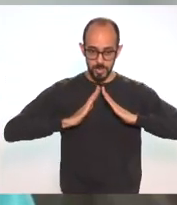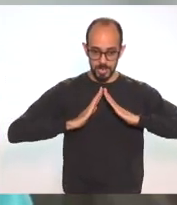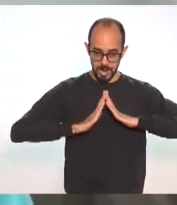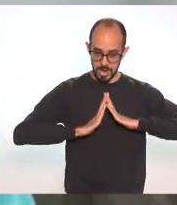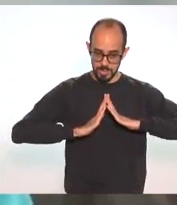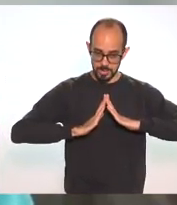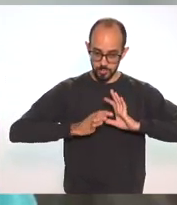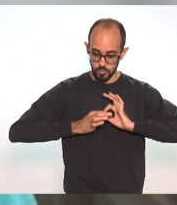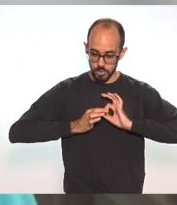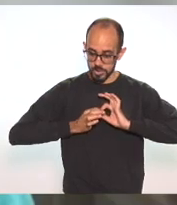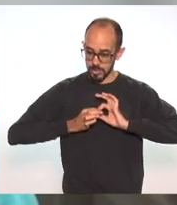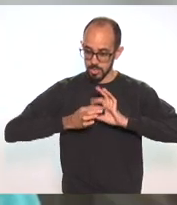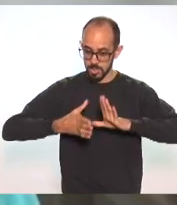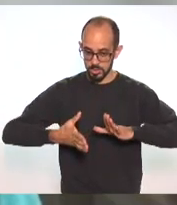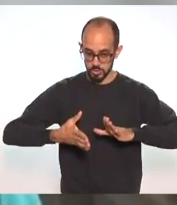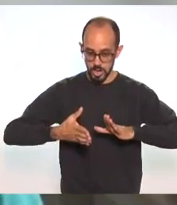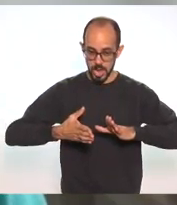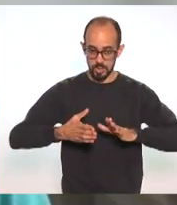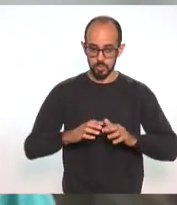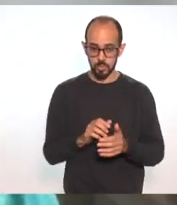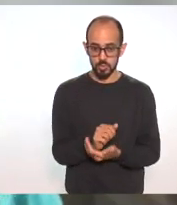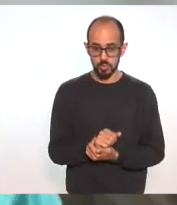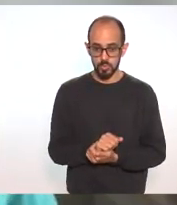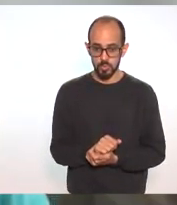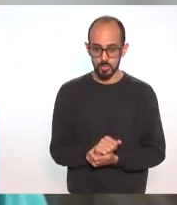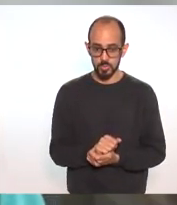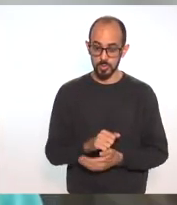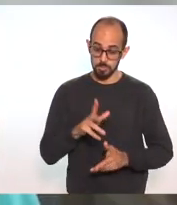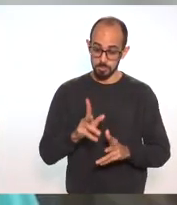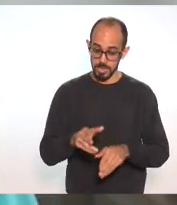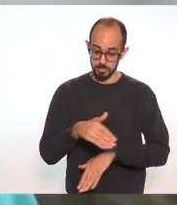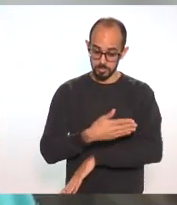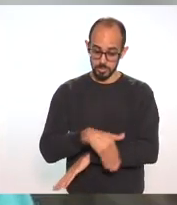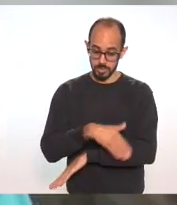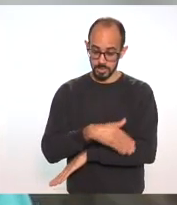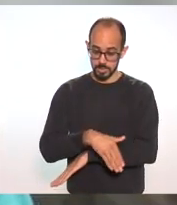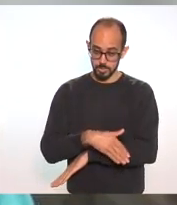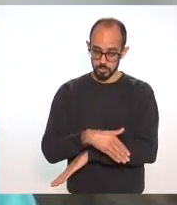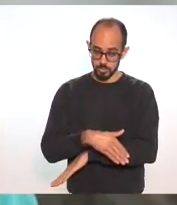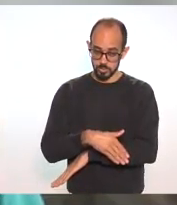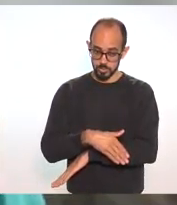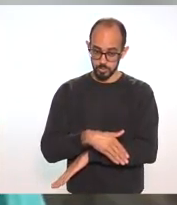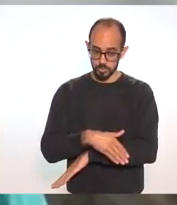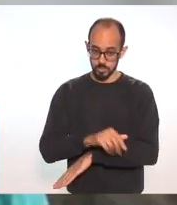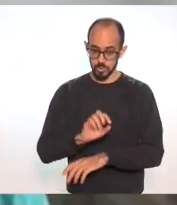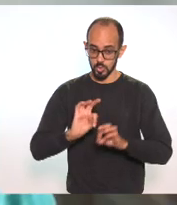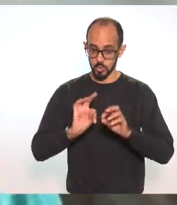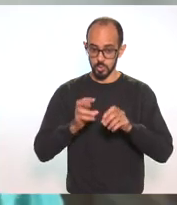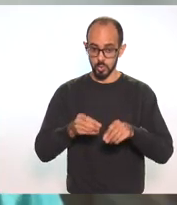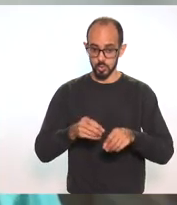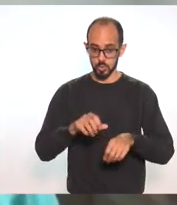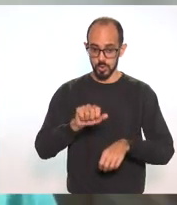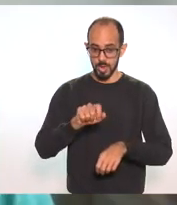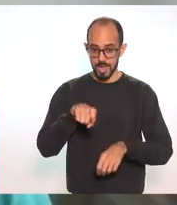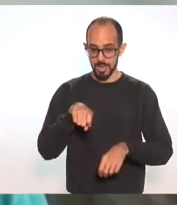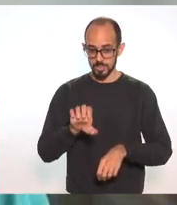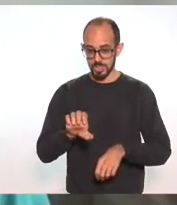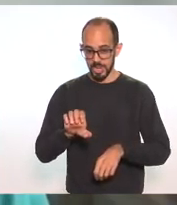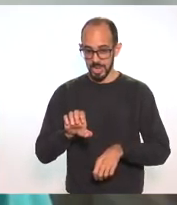casa de santo sediada exatamente neste endereço. E aí está todo o axé do candomblé,